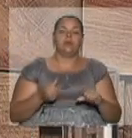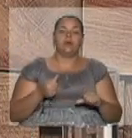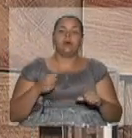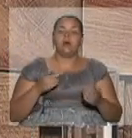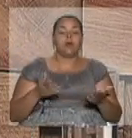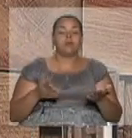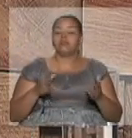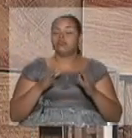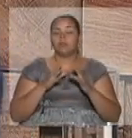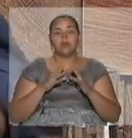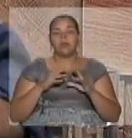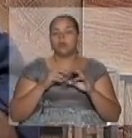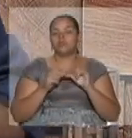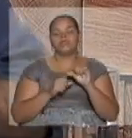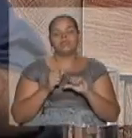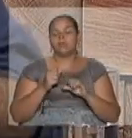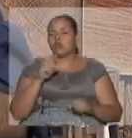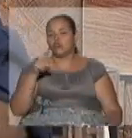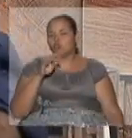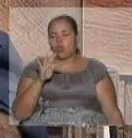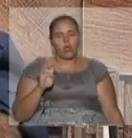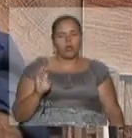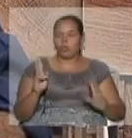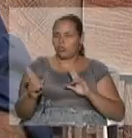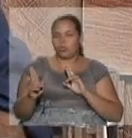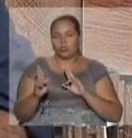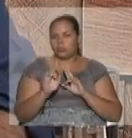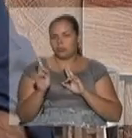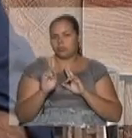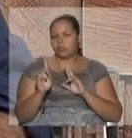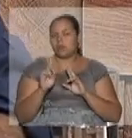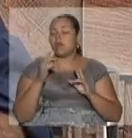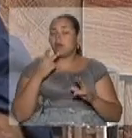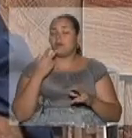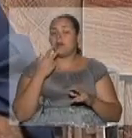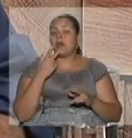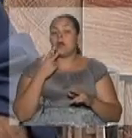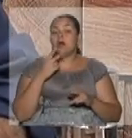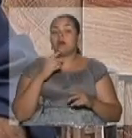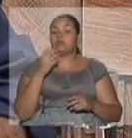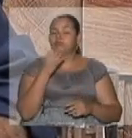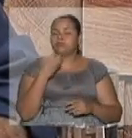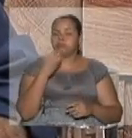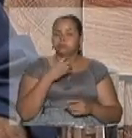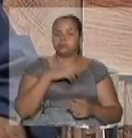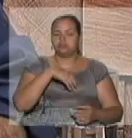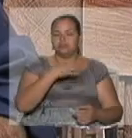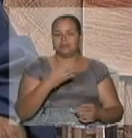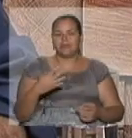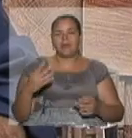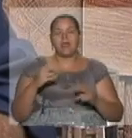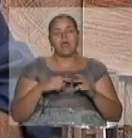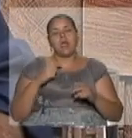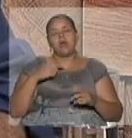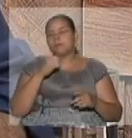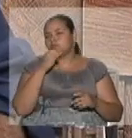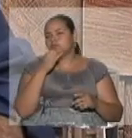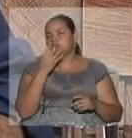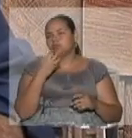fugiu completamente do shot. Então, o arranjo, assim, uma coisa que eu gosto de falar, arranjo é ideia.